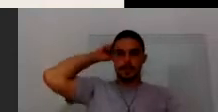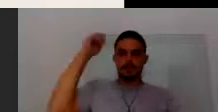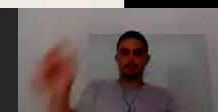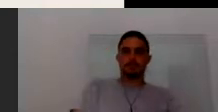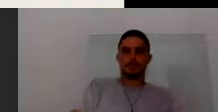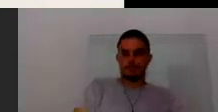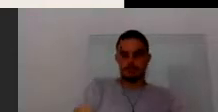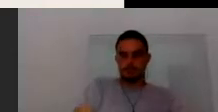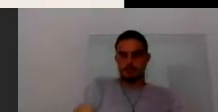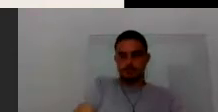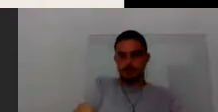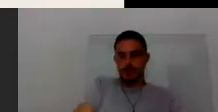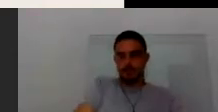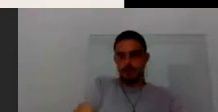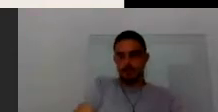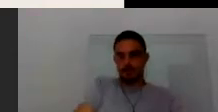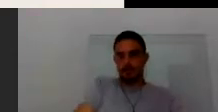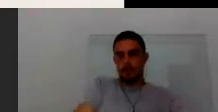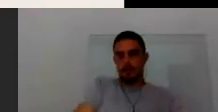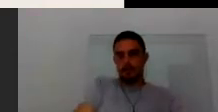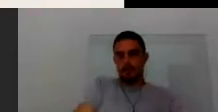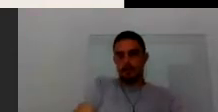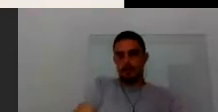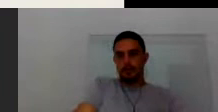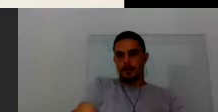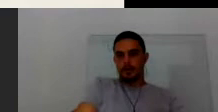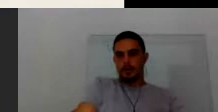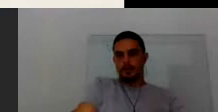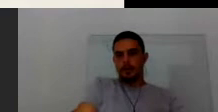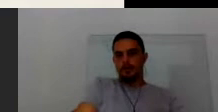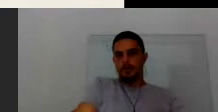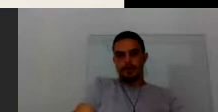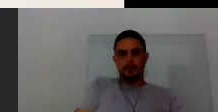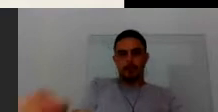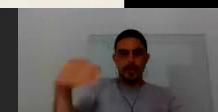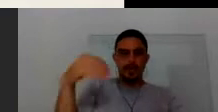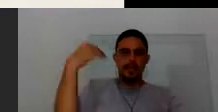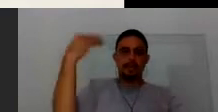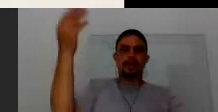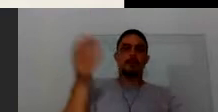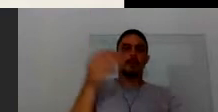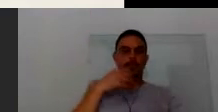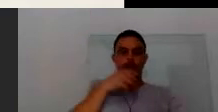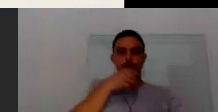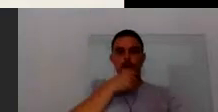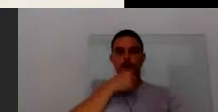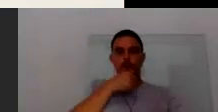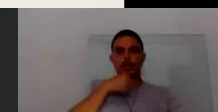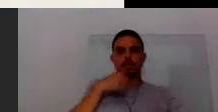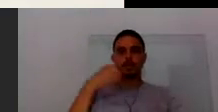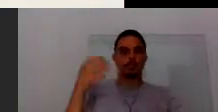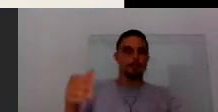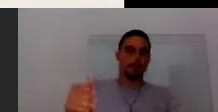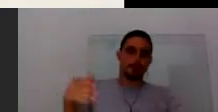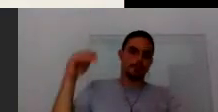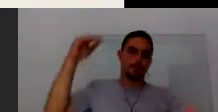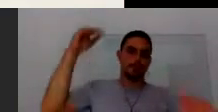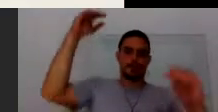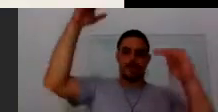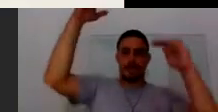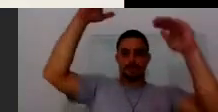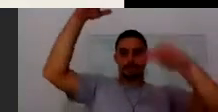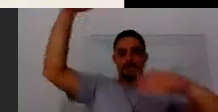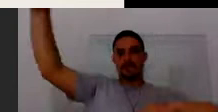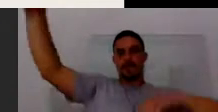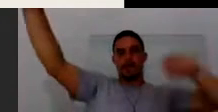de umedecimento, tá? Se vocês observarem, ela tá bem aqui, ó. Óbvio que isso é para entender como é que funciona a questão da